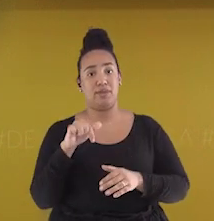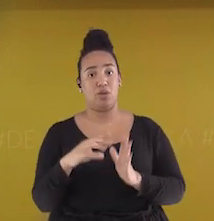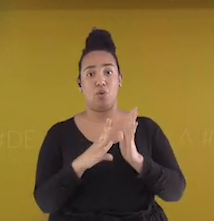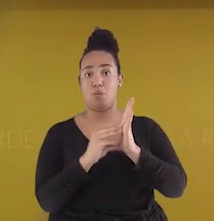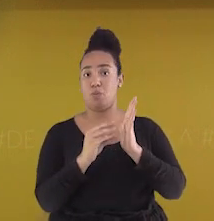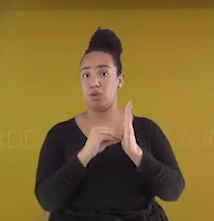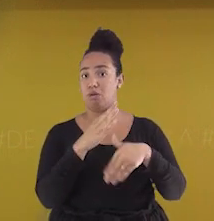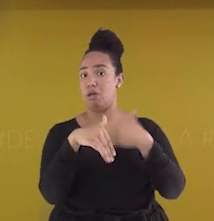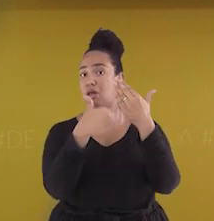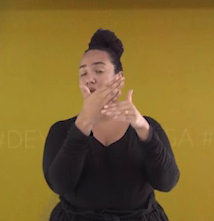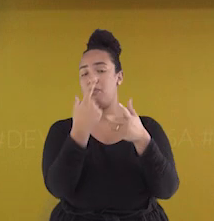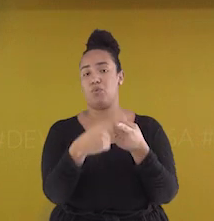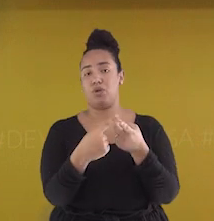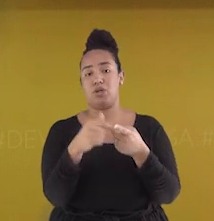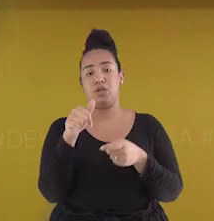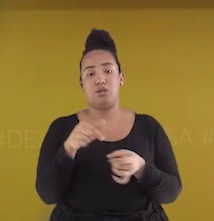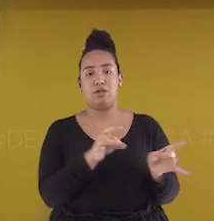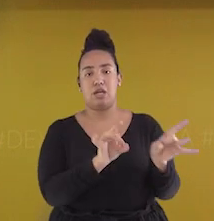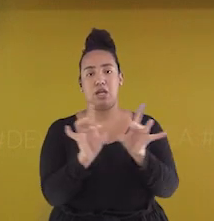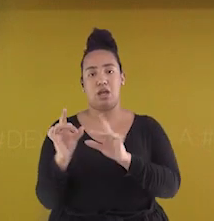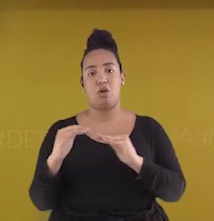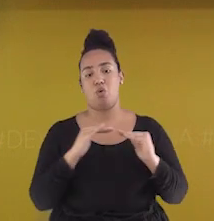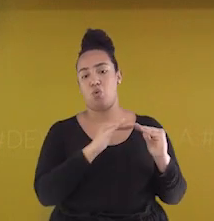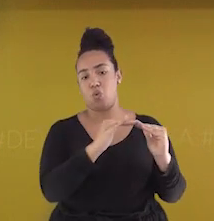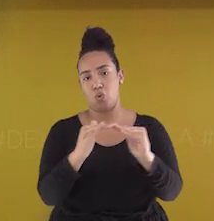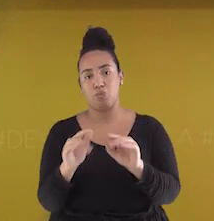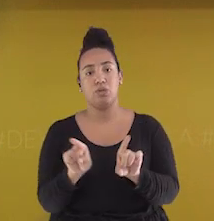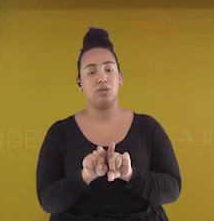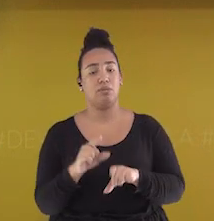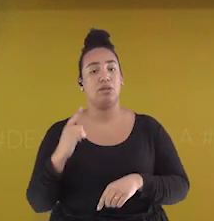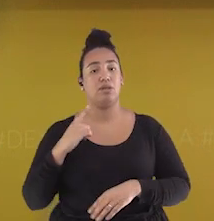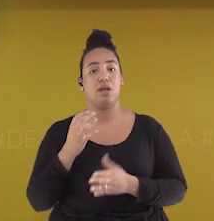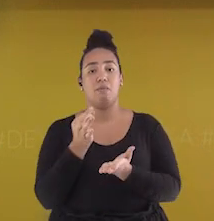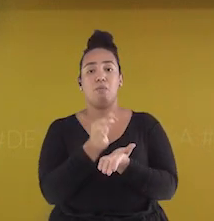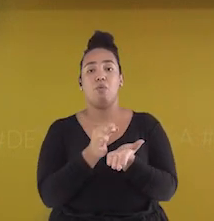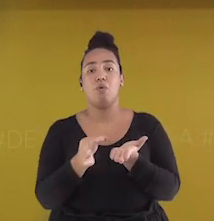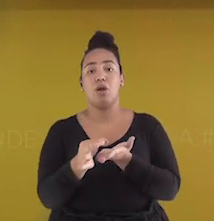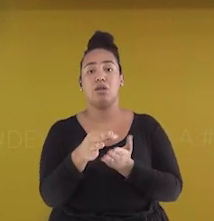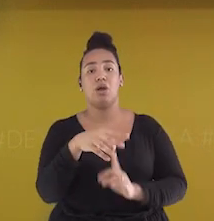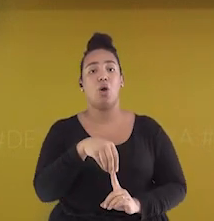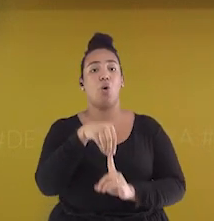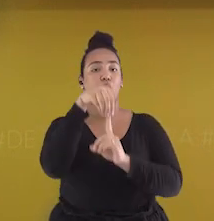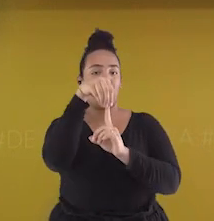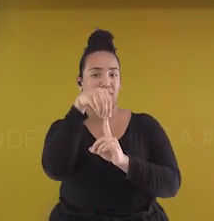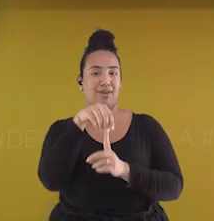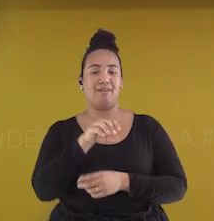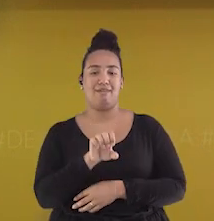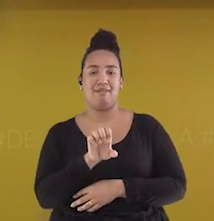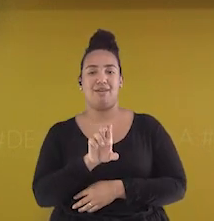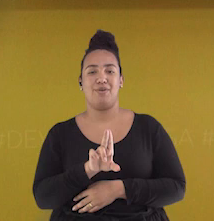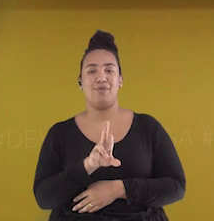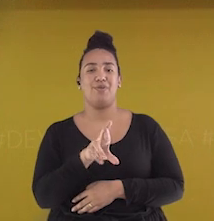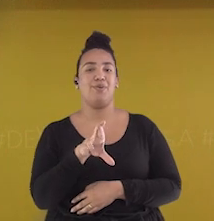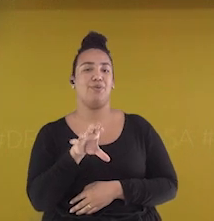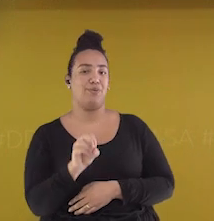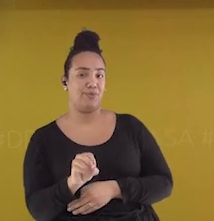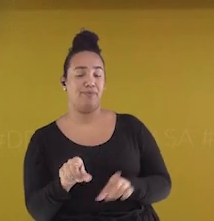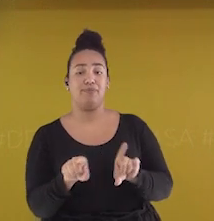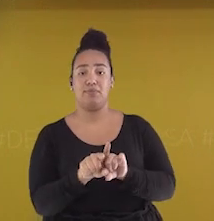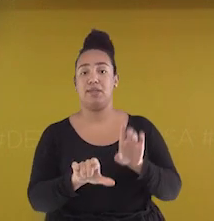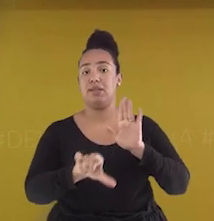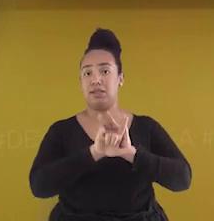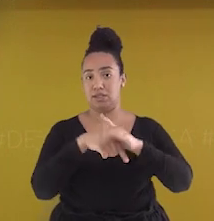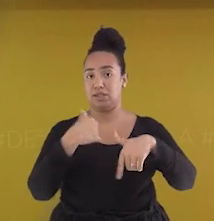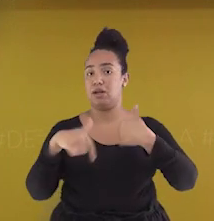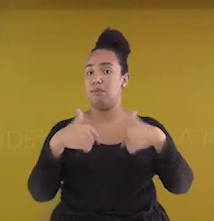mundo. Além de mercado comum, conta com uma introdução de moeda única, euro, e legislações